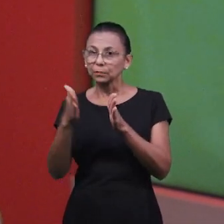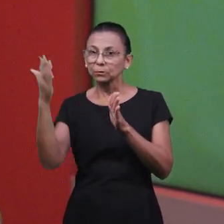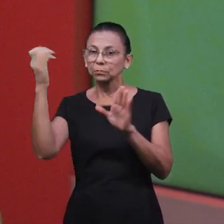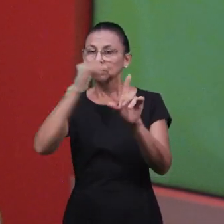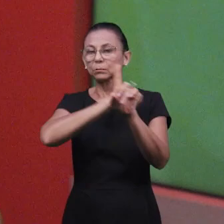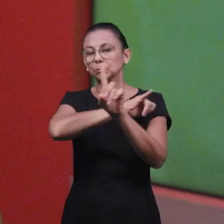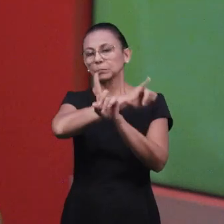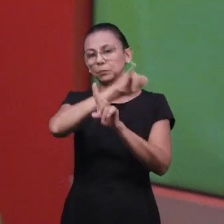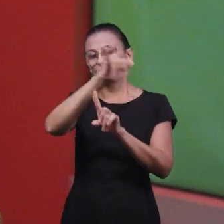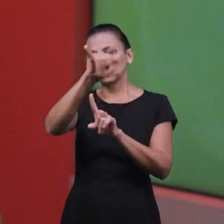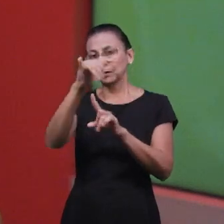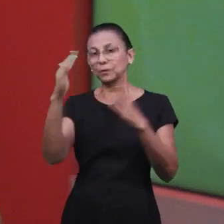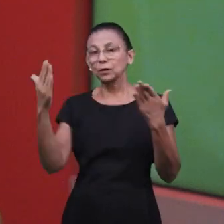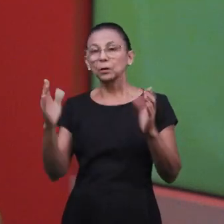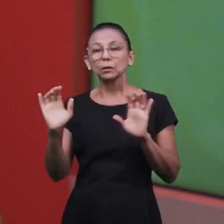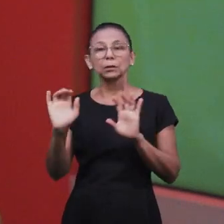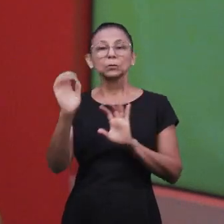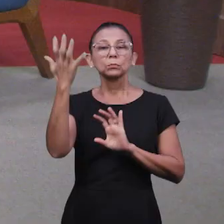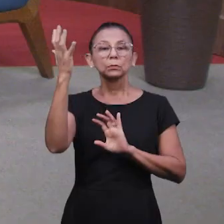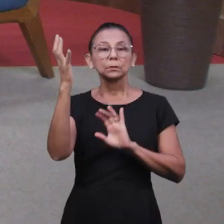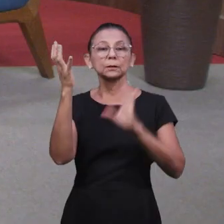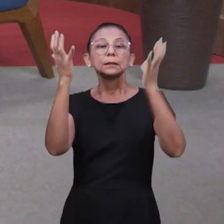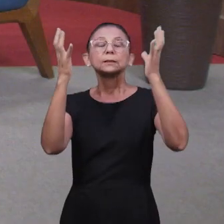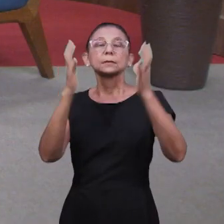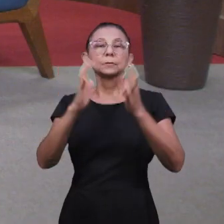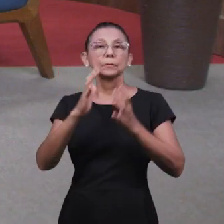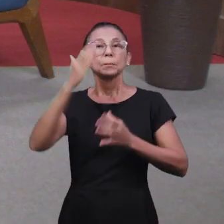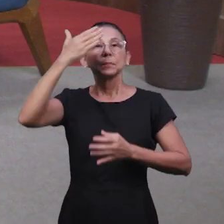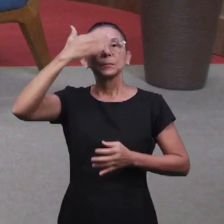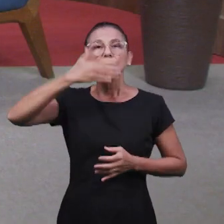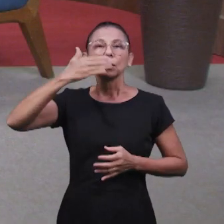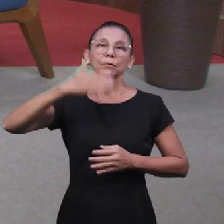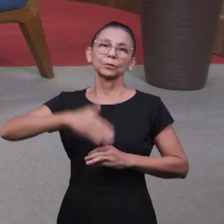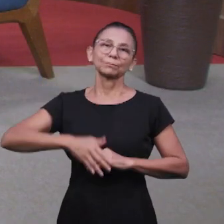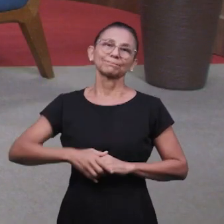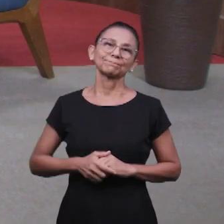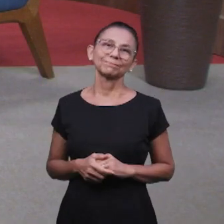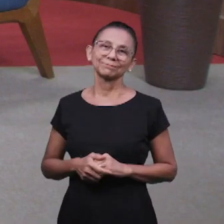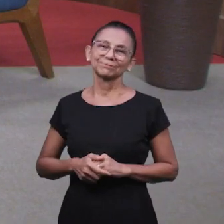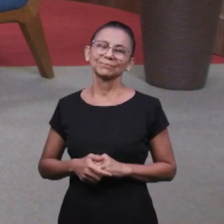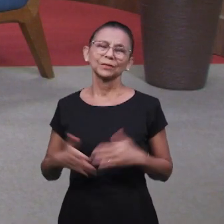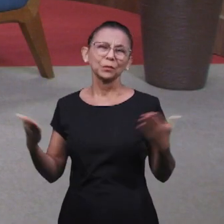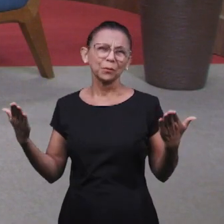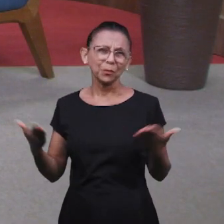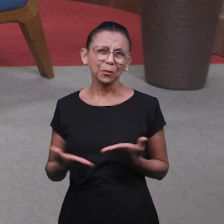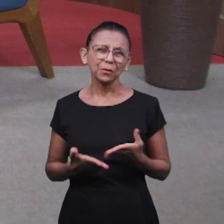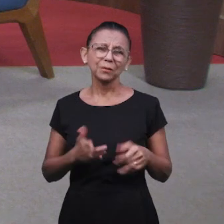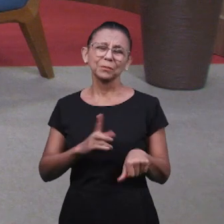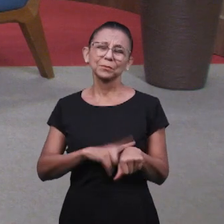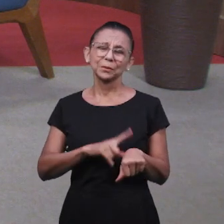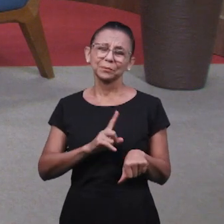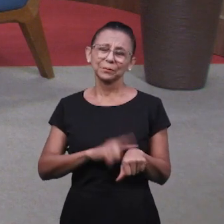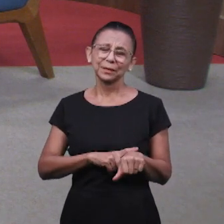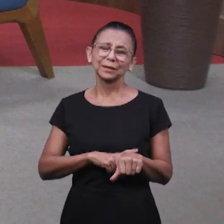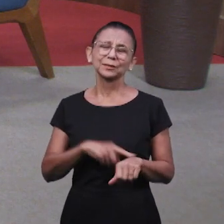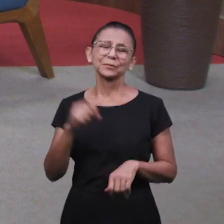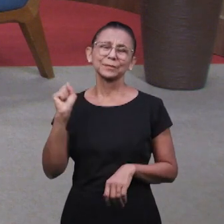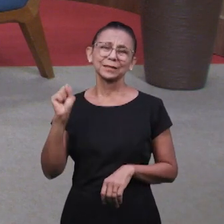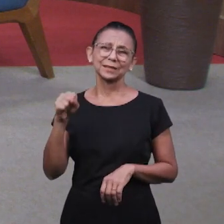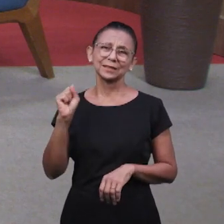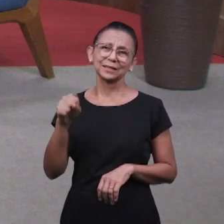tempo profético que estamos vivendo. Os marcadores proféticos comprovam que o momento que nós